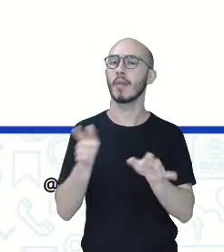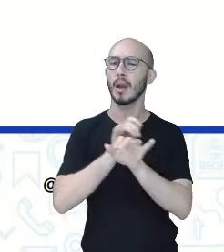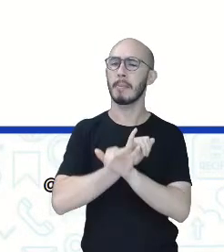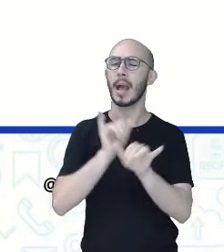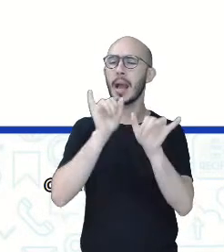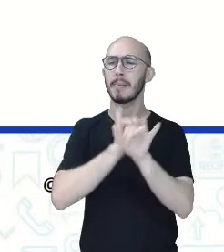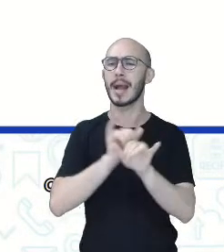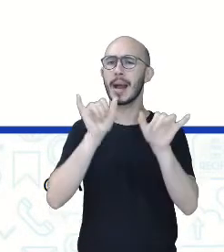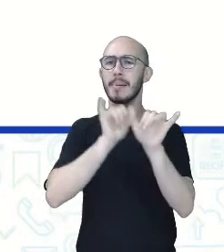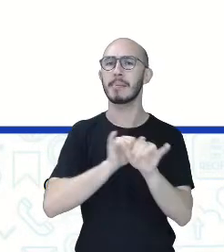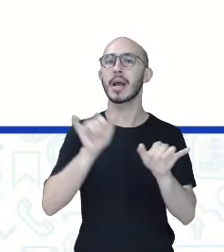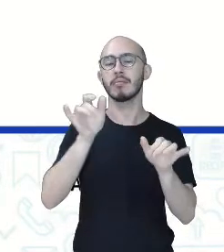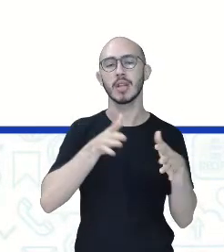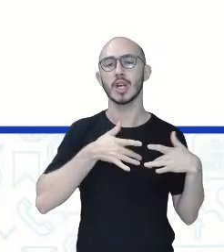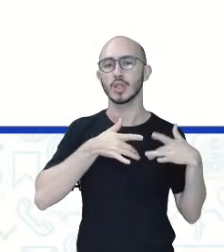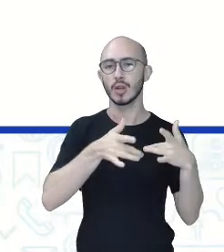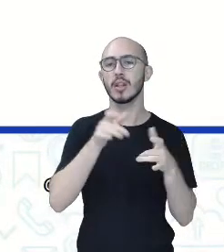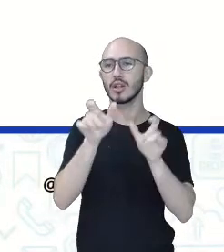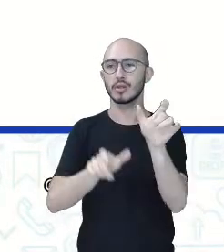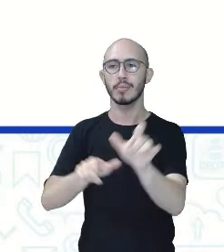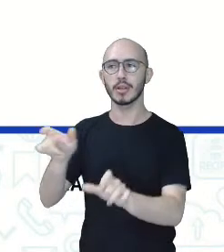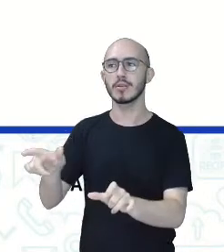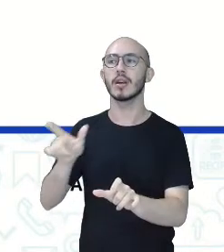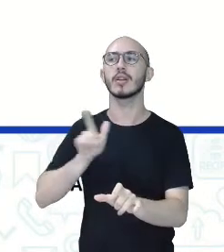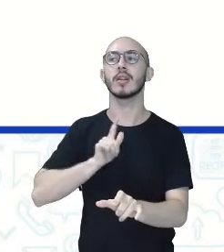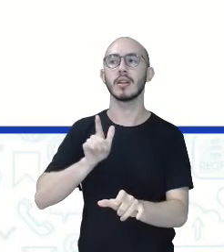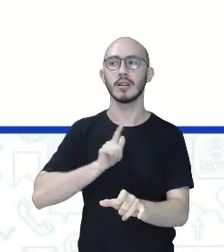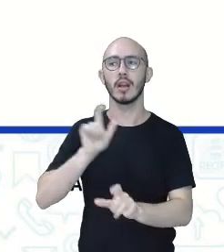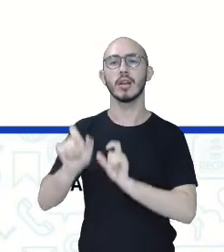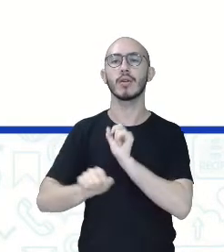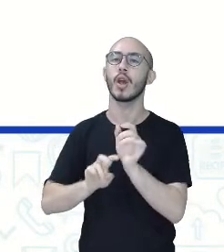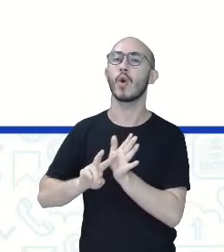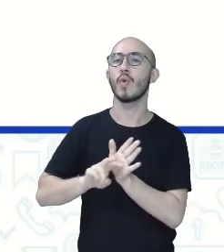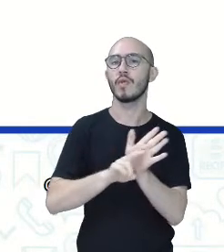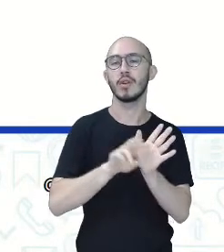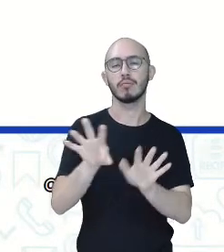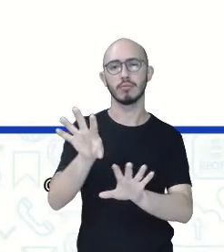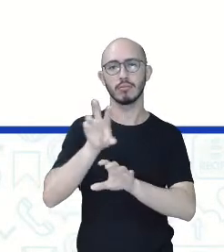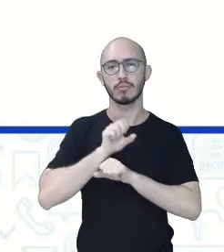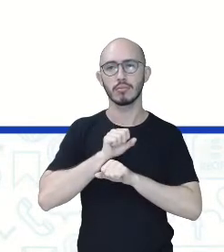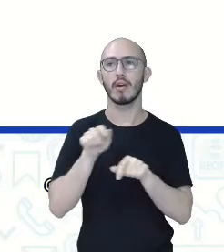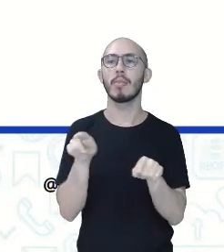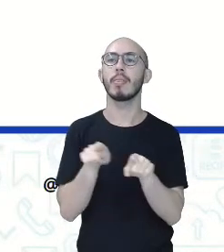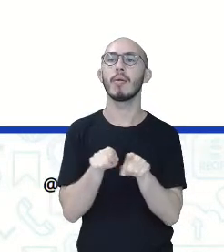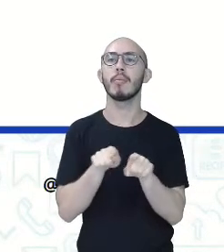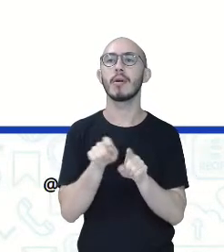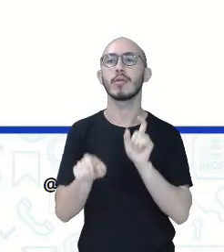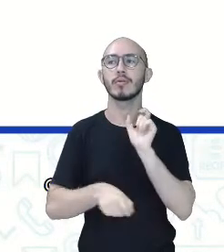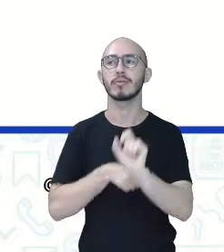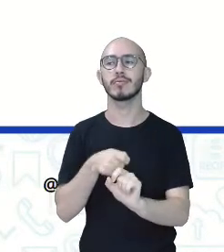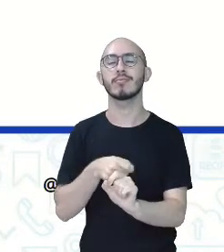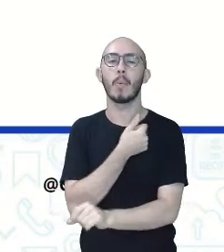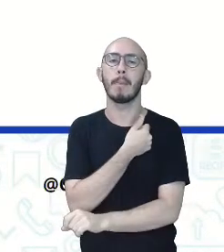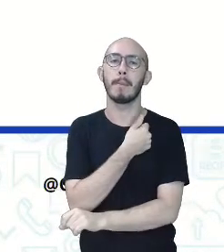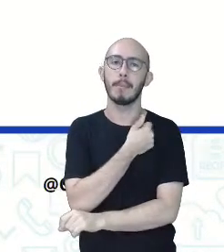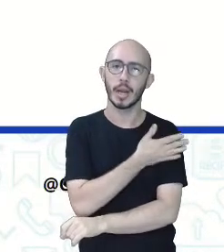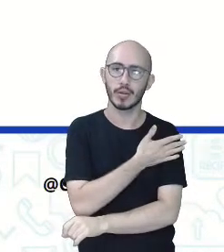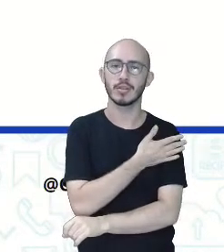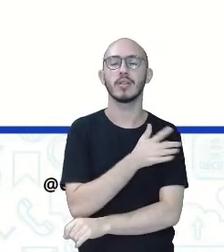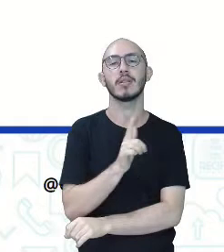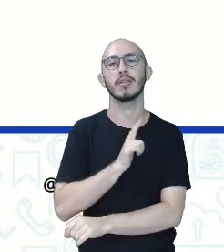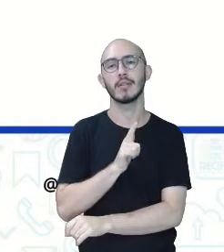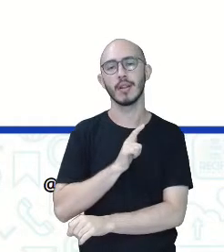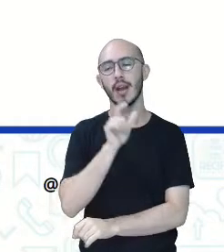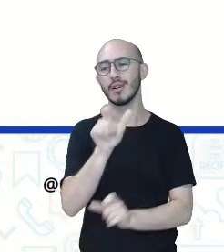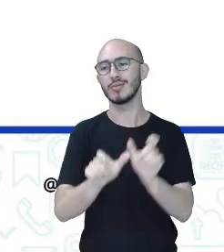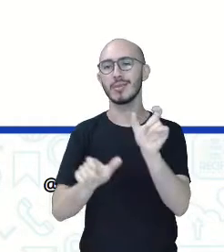de solidariedade em prol dessas pessoas que são portadoras do vírus e também o preconceito contra